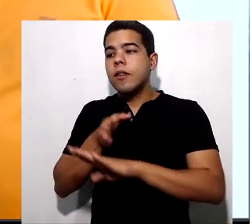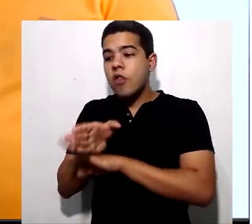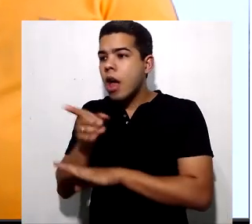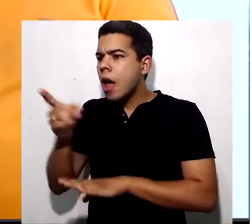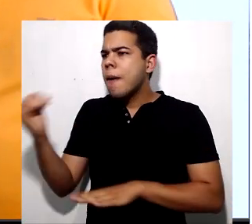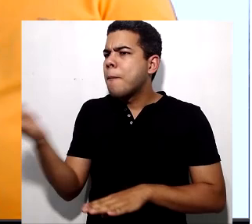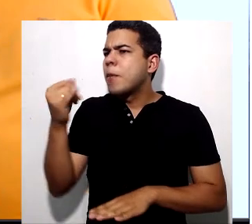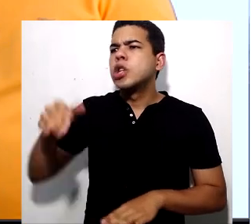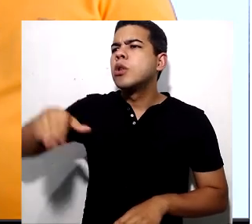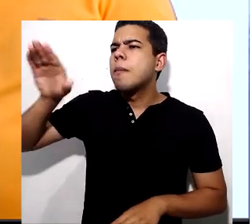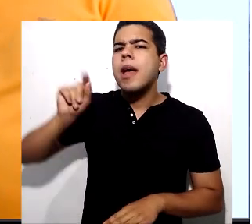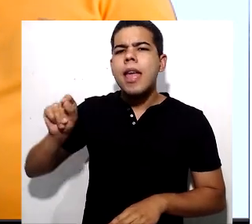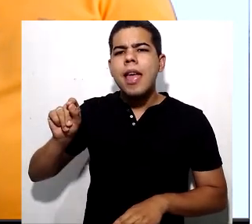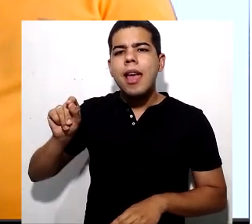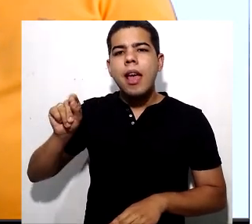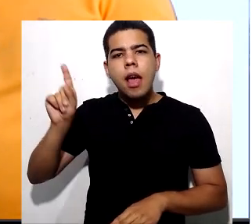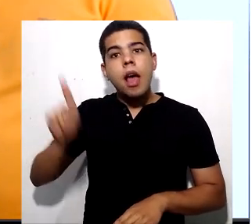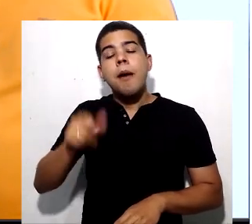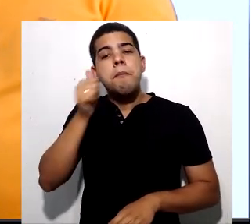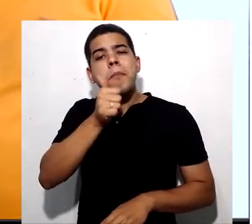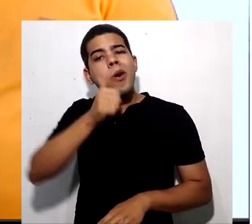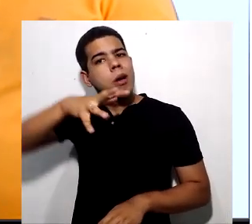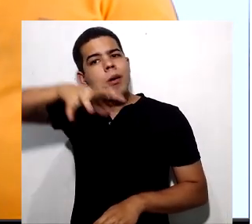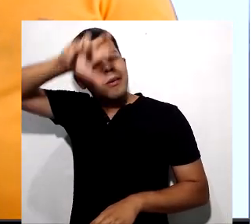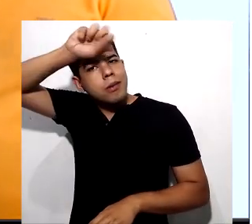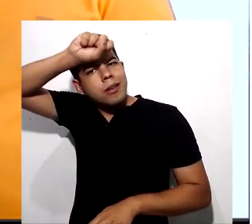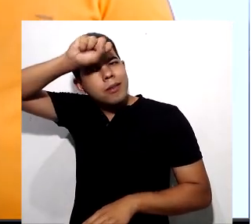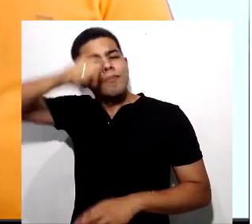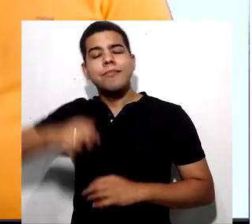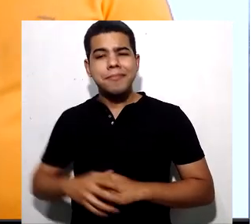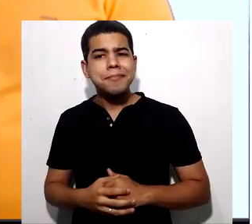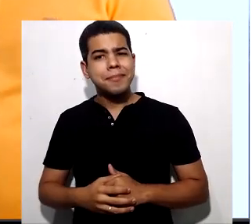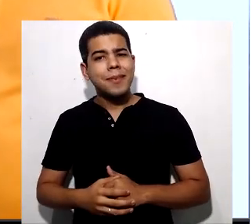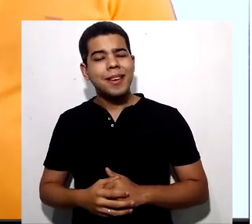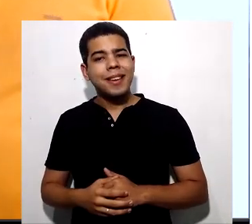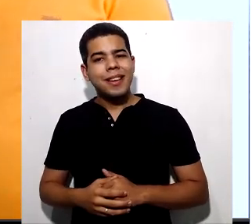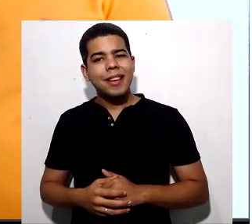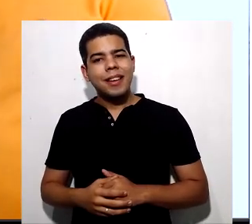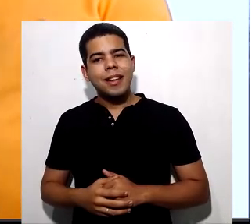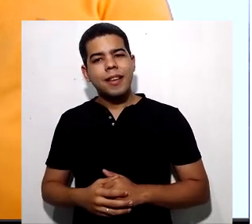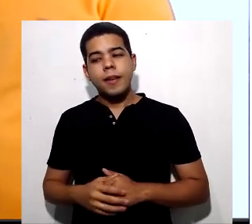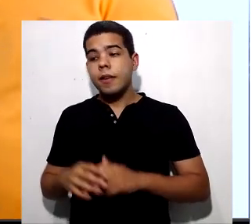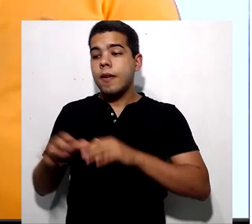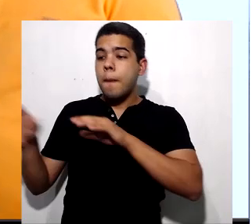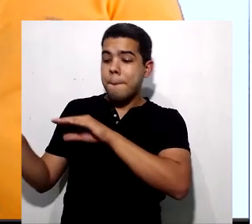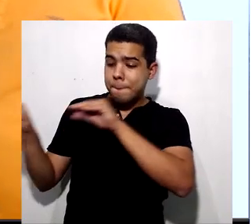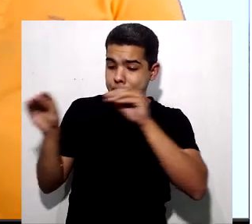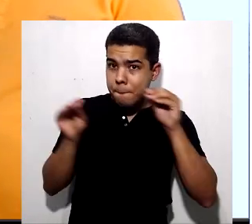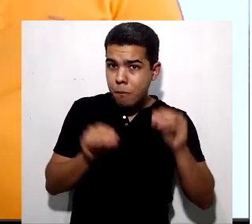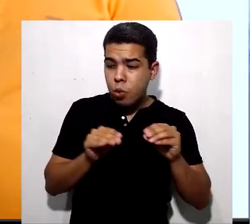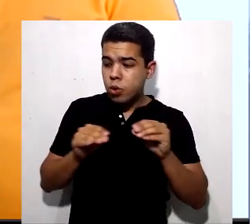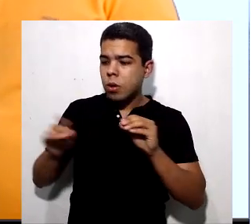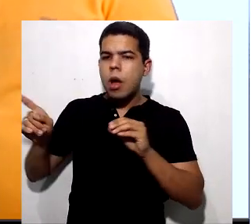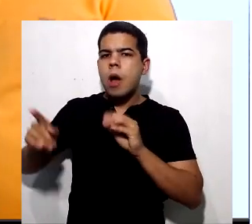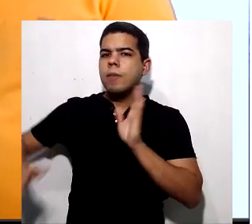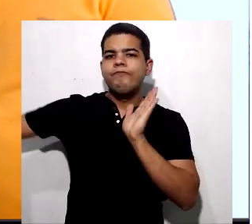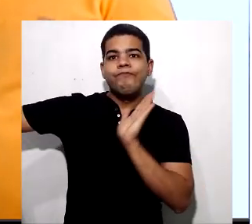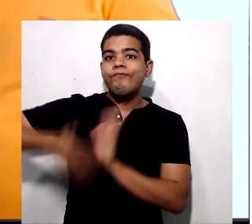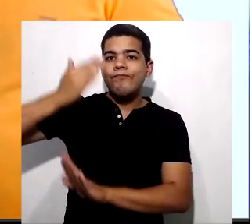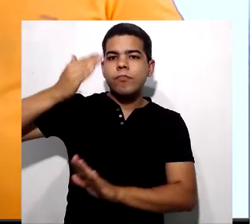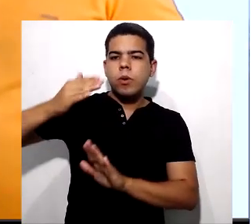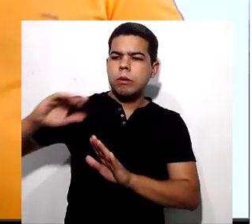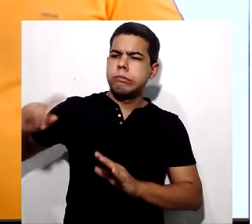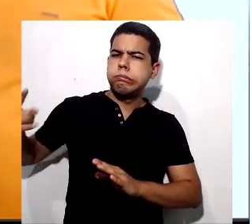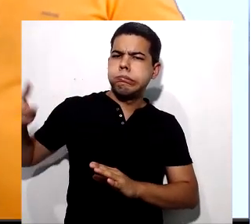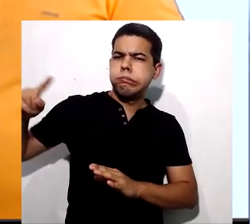mais importante da terra dela era uma mística, certo? Até então. É o que acontece: ela vem com a família, foge da